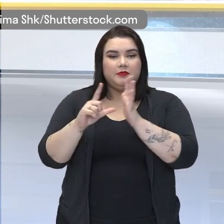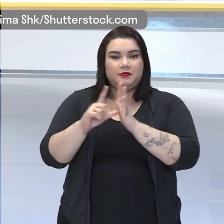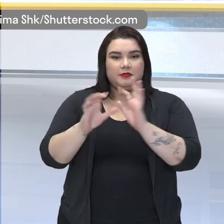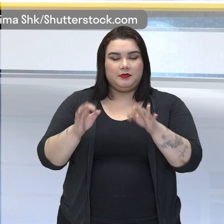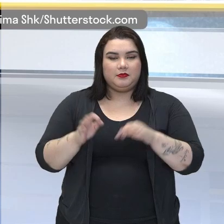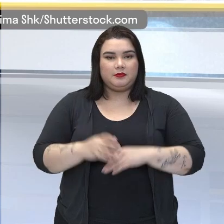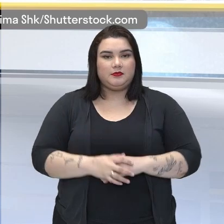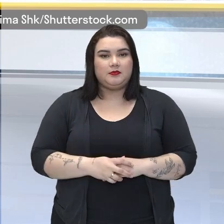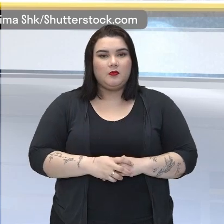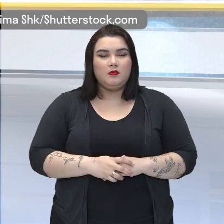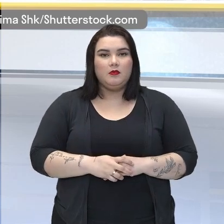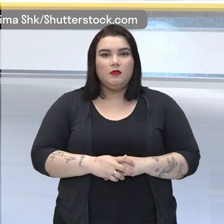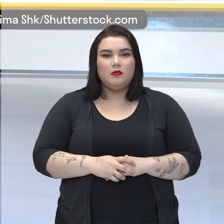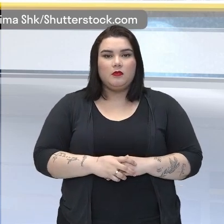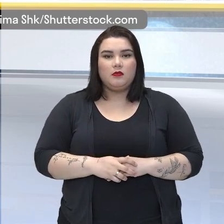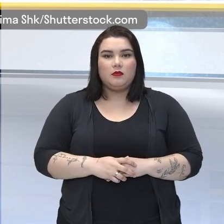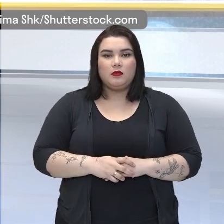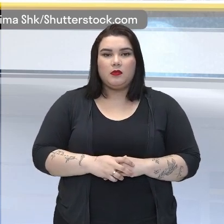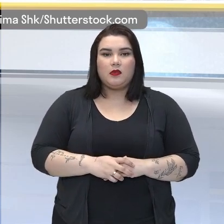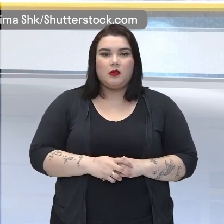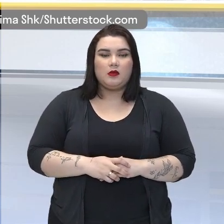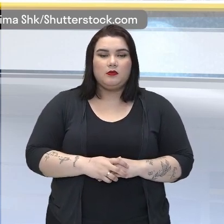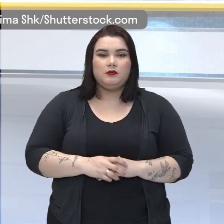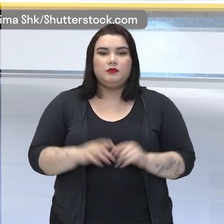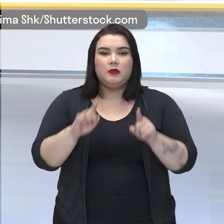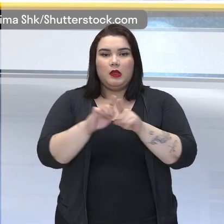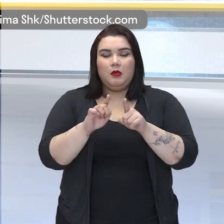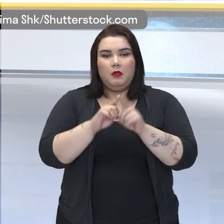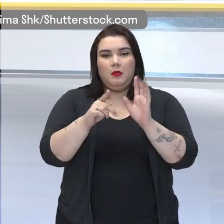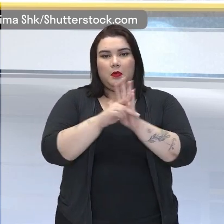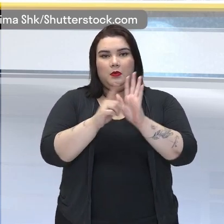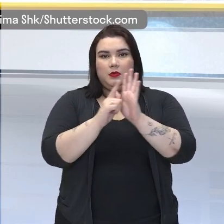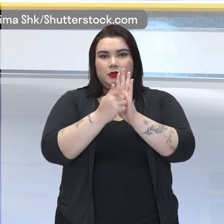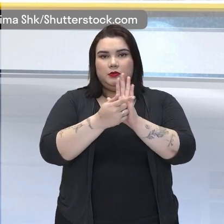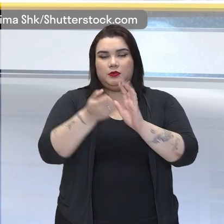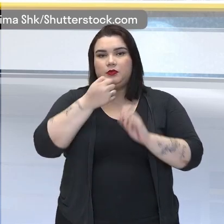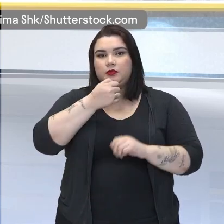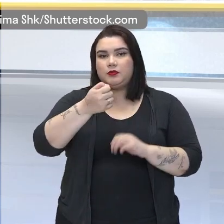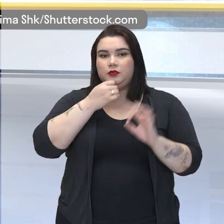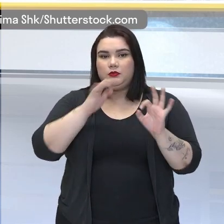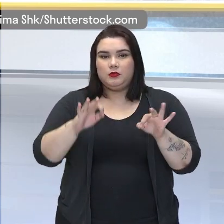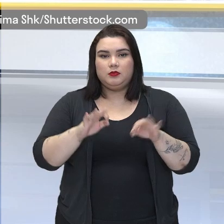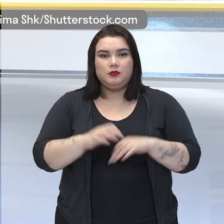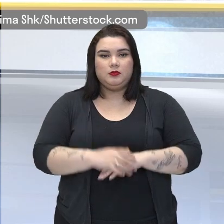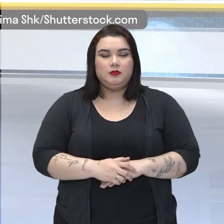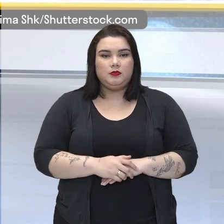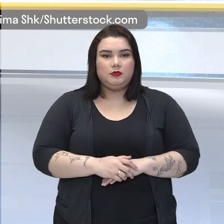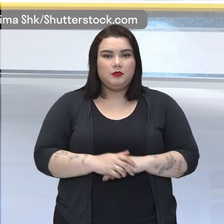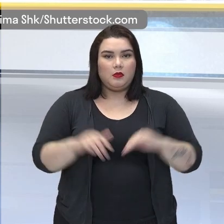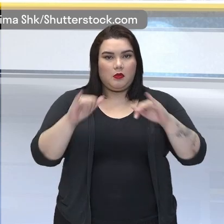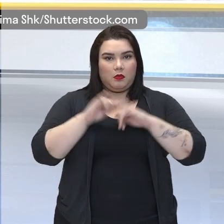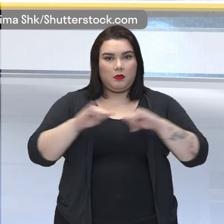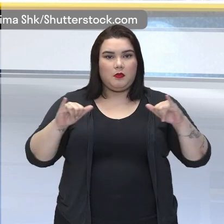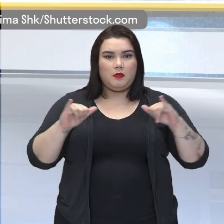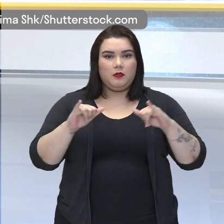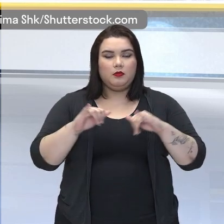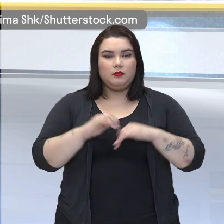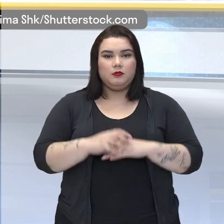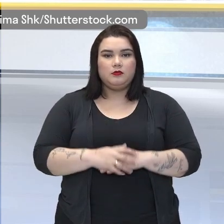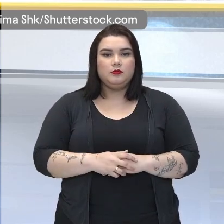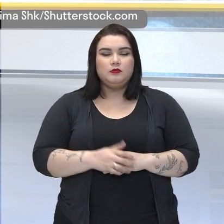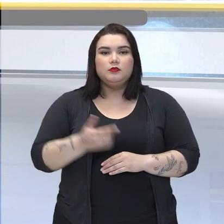Então, ads também fazem parte, né, do gênero jornalístico. Então, ads, propaganda. Vamos ver